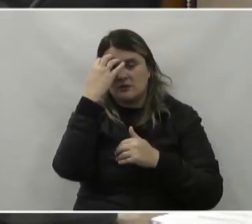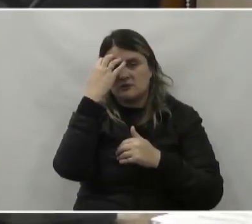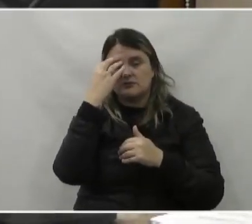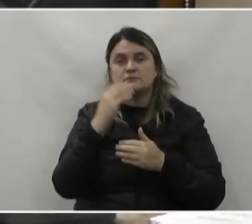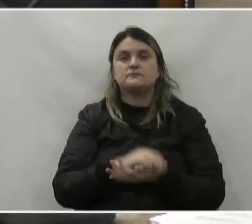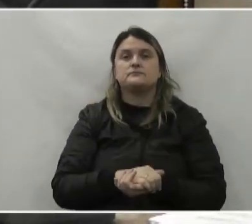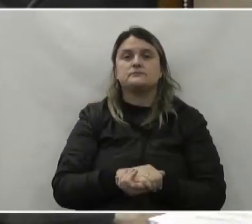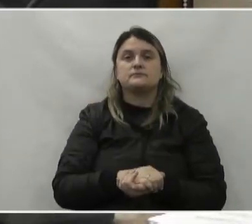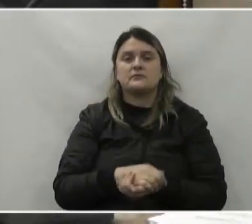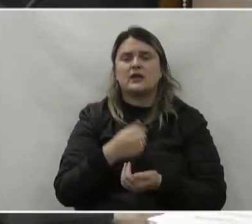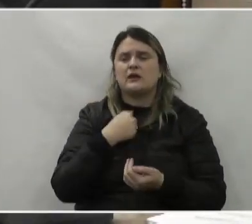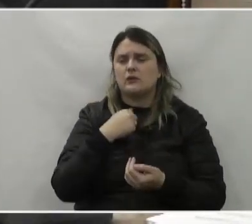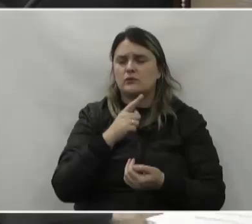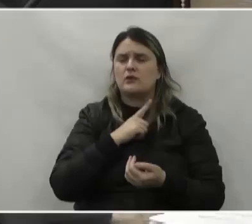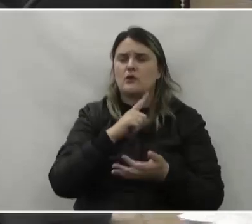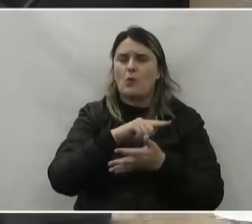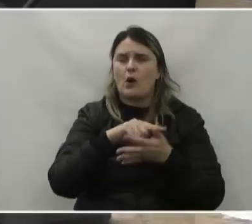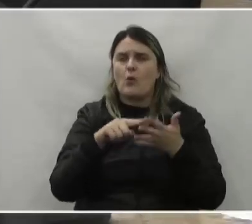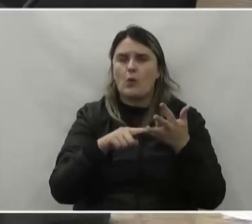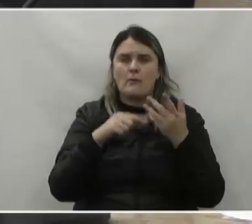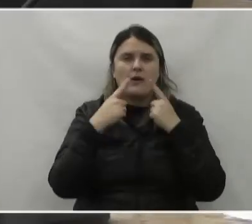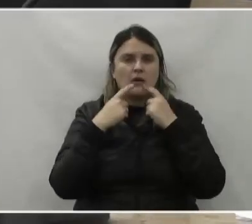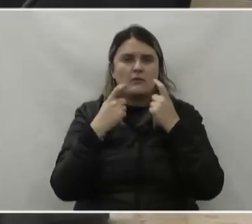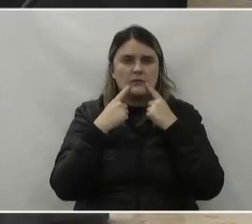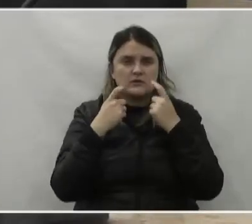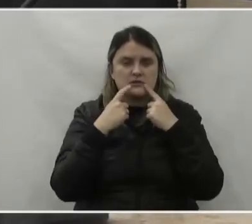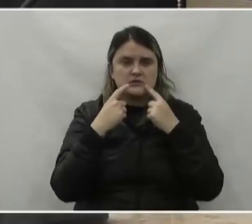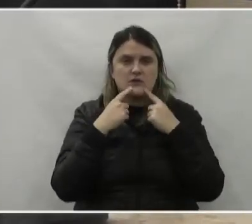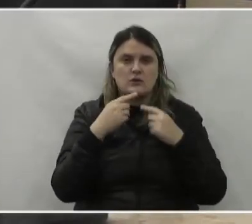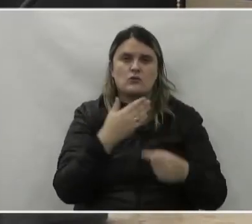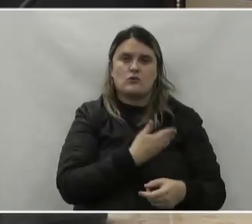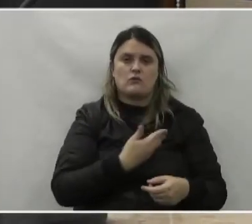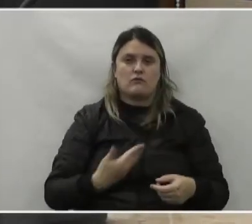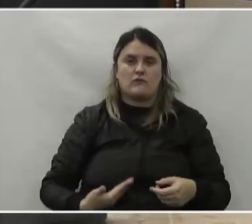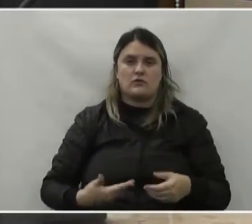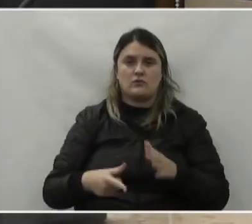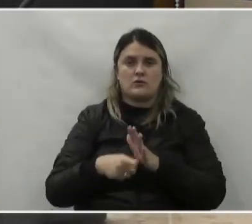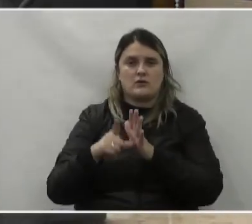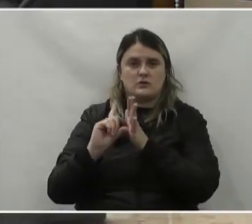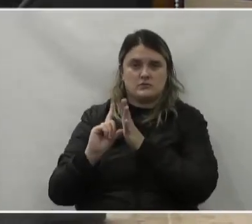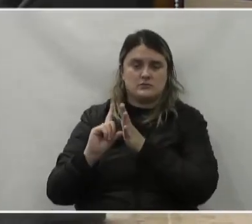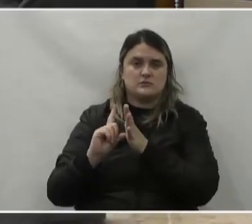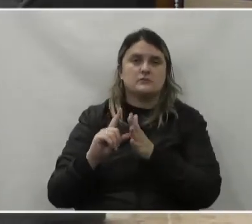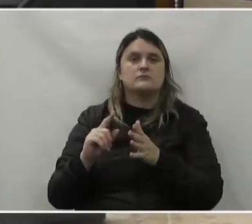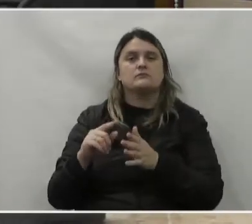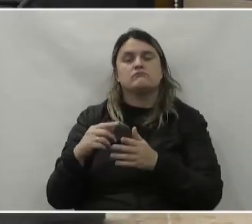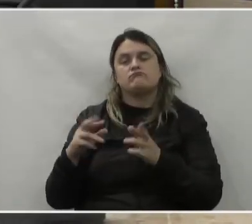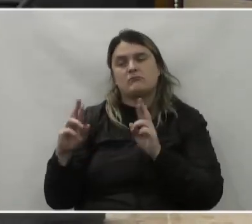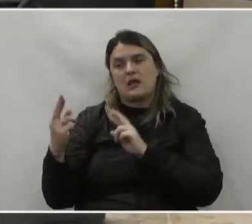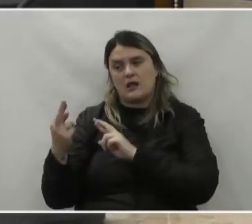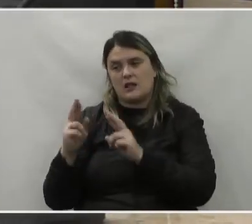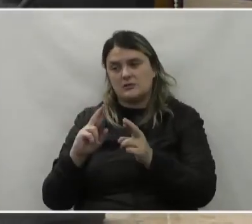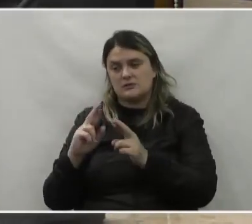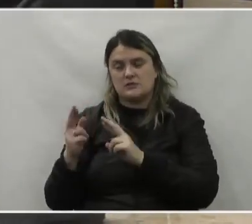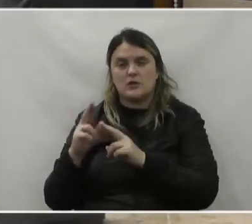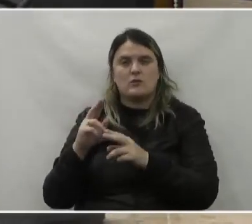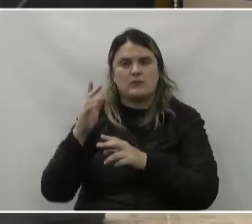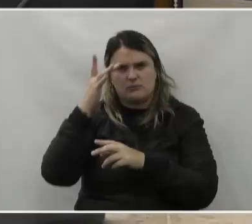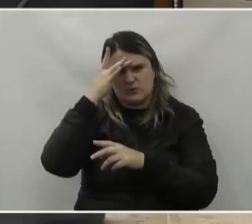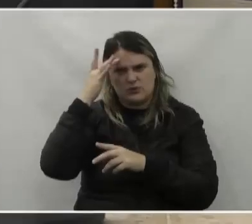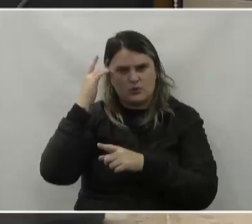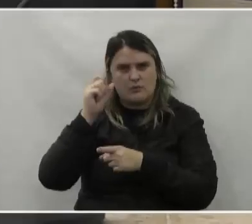Tenho muitas críticas, né, com o governo anterior, em relação à Previdência,